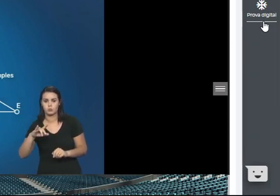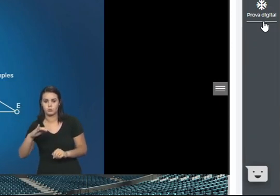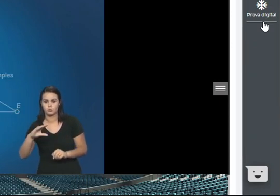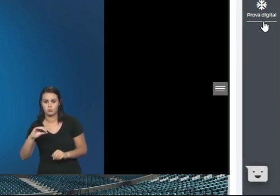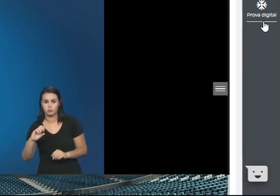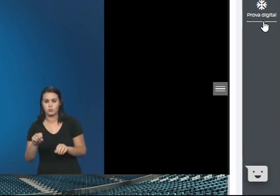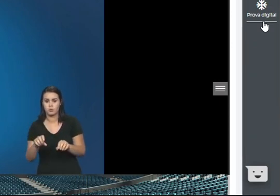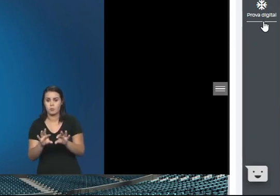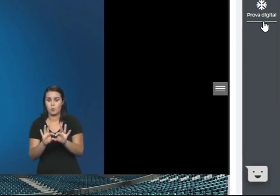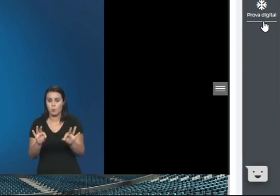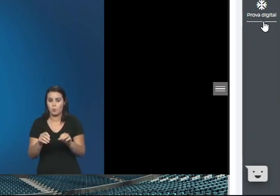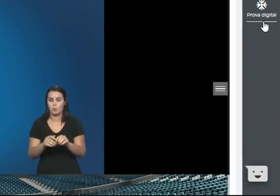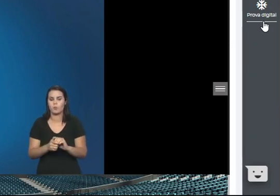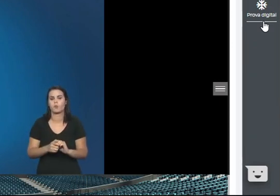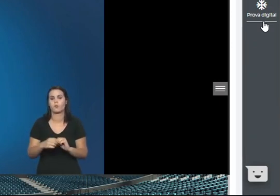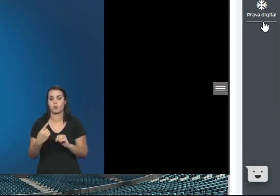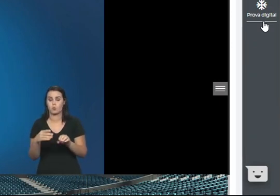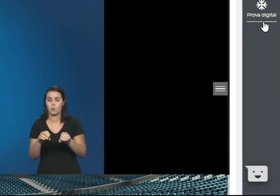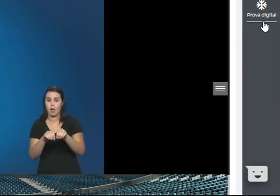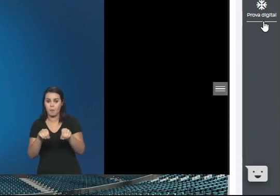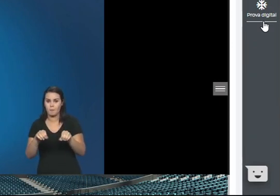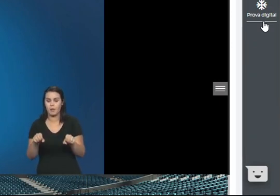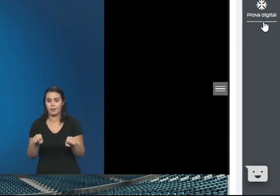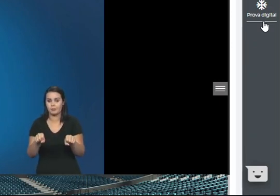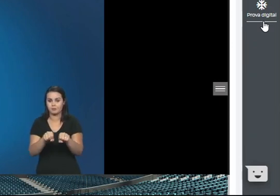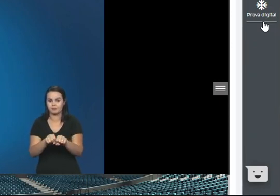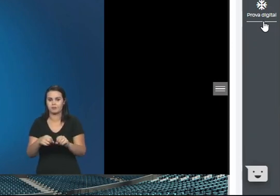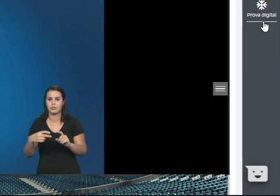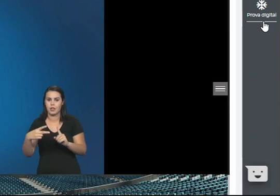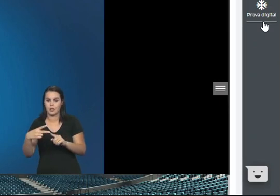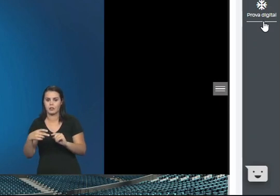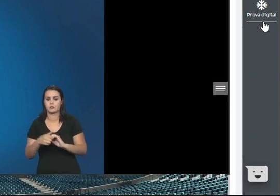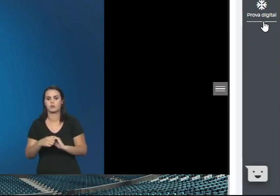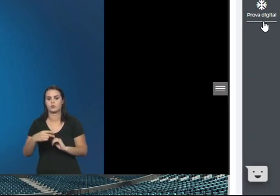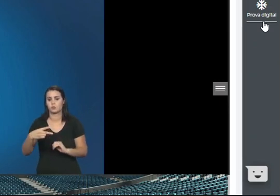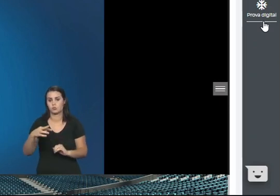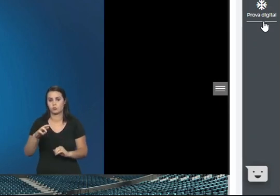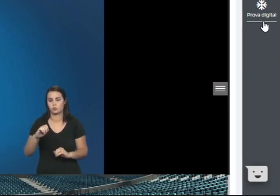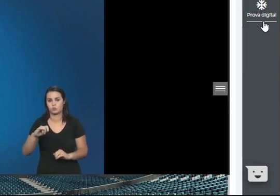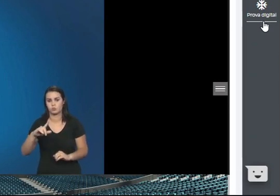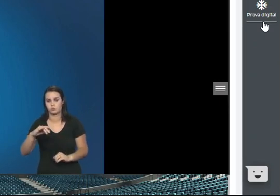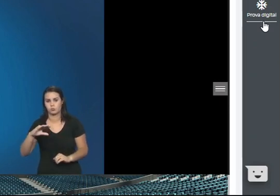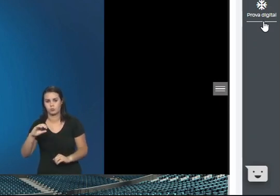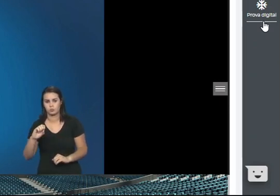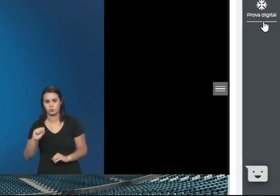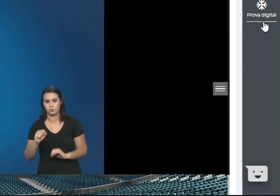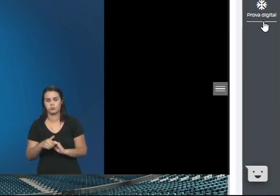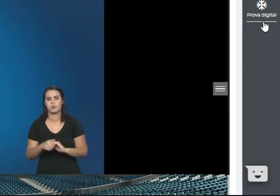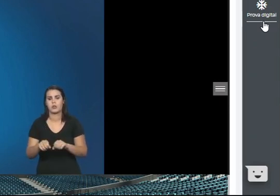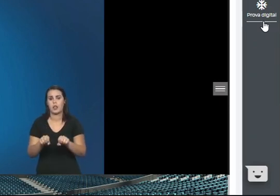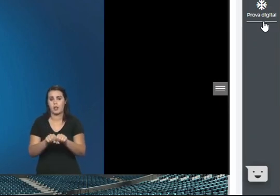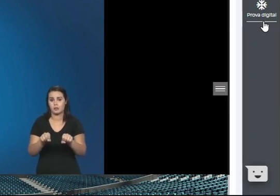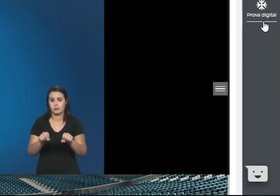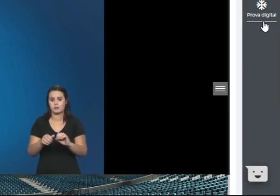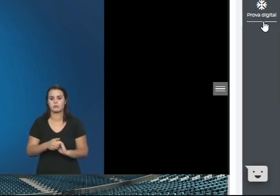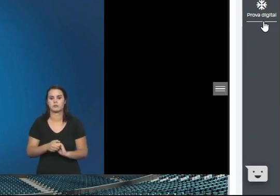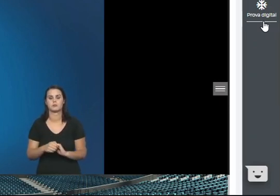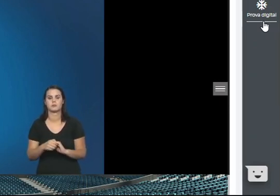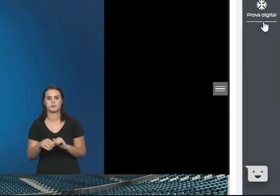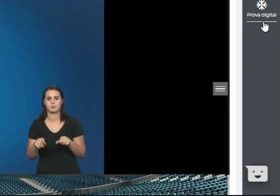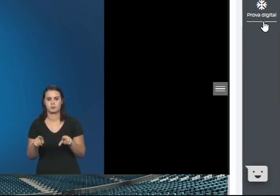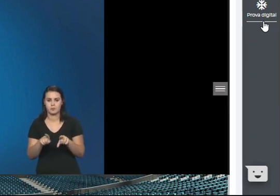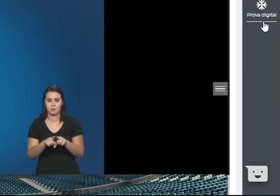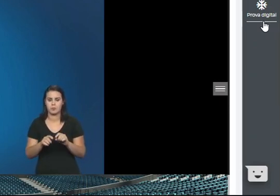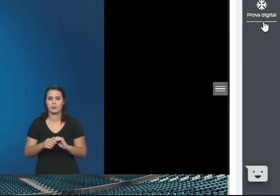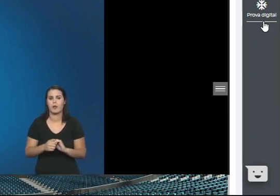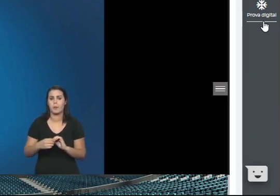de ligação. Já as treliças do tipo 2 são formadas por duas treliças simples, mas com 3 barras de ligação. Finalmente,